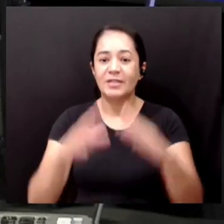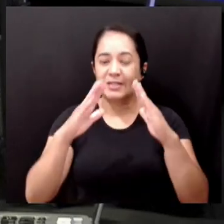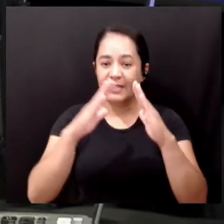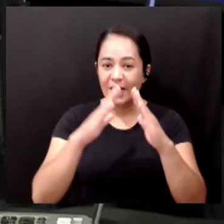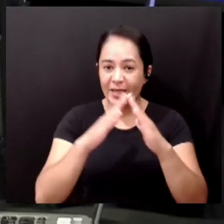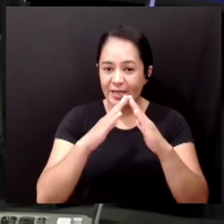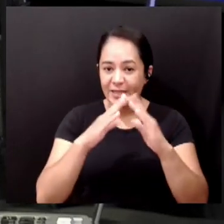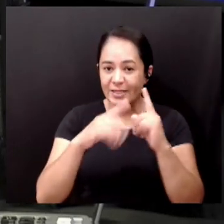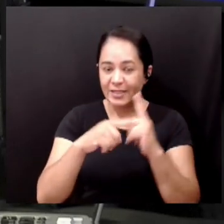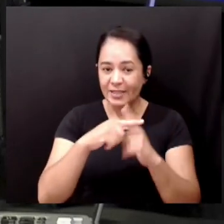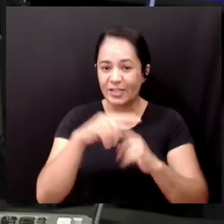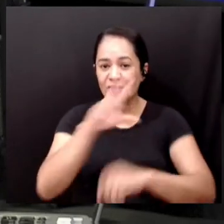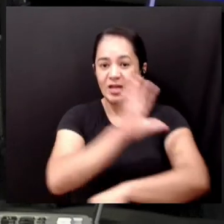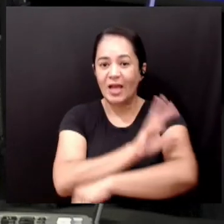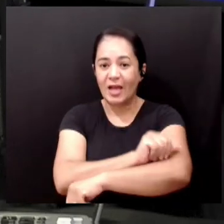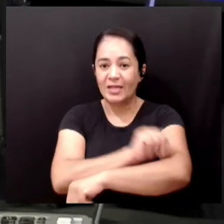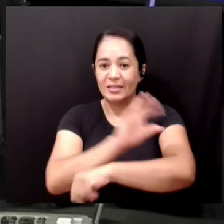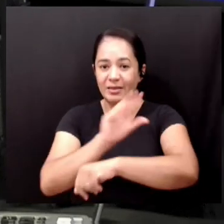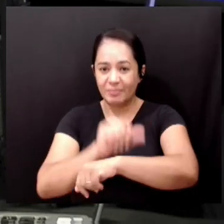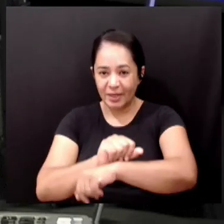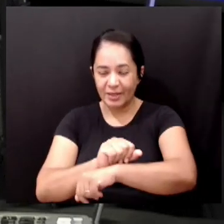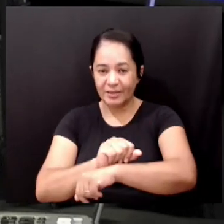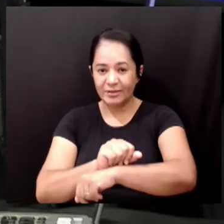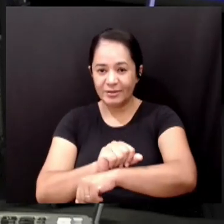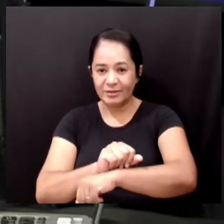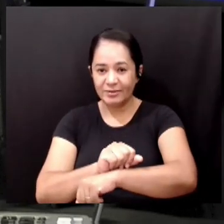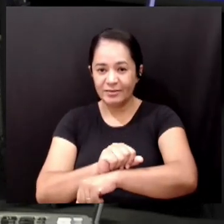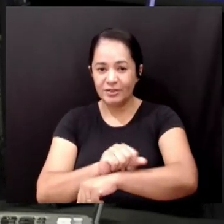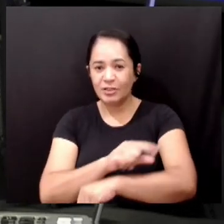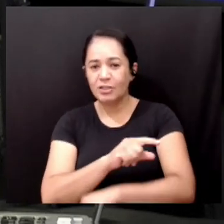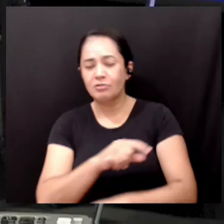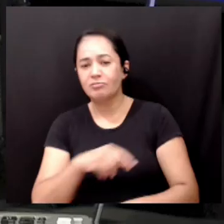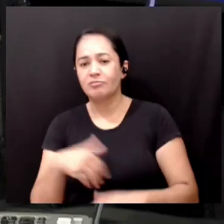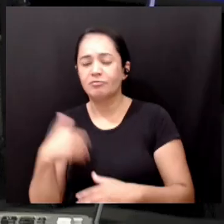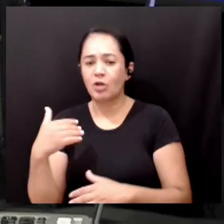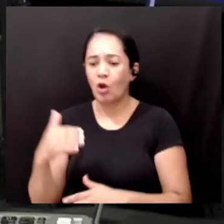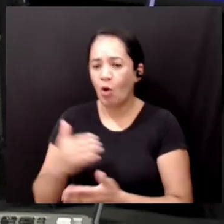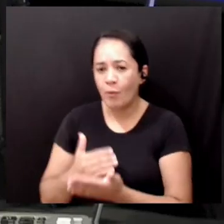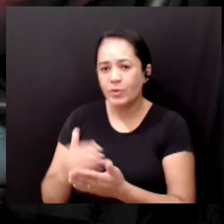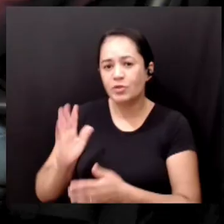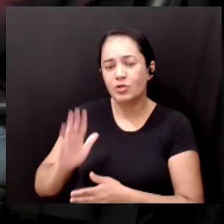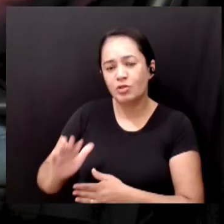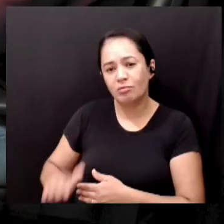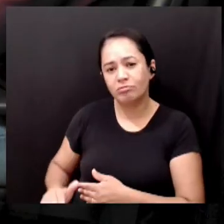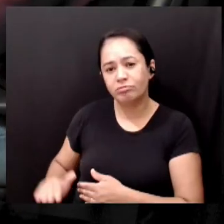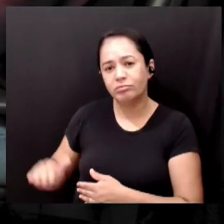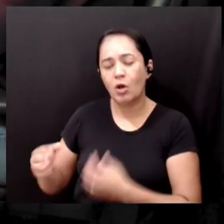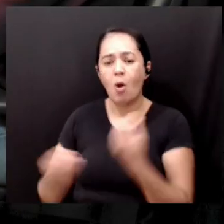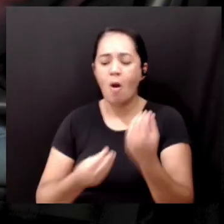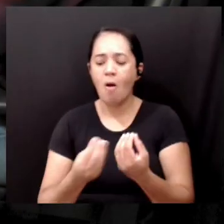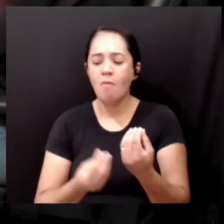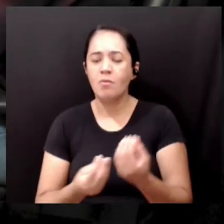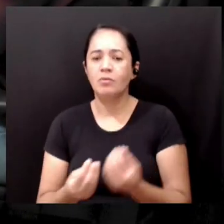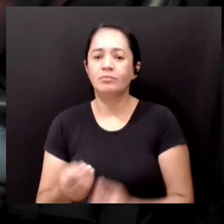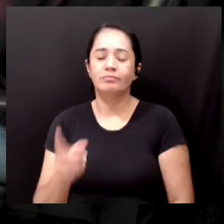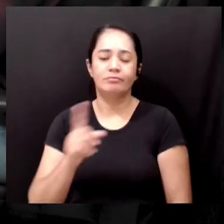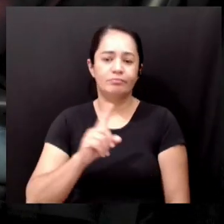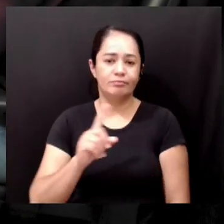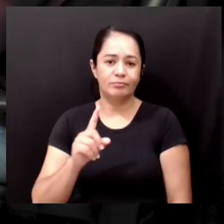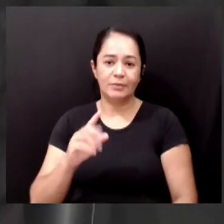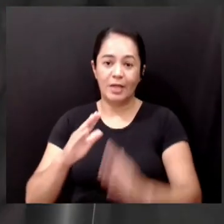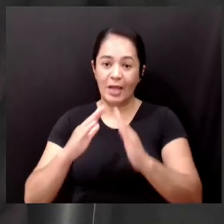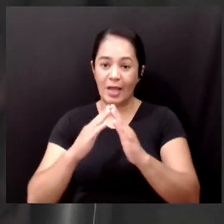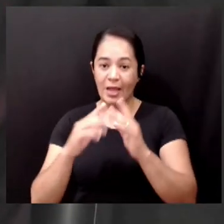E é desde pequeno ou foi depois de um certo tempo? Me explica essa sua relação também com a igreja. Não, a igreja ela veio depois de um certo